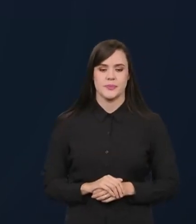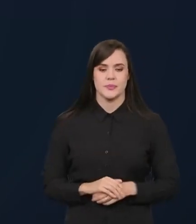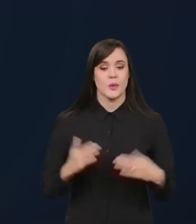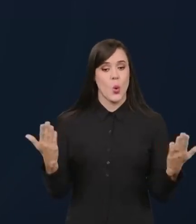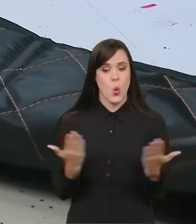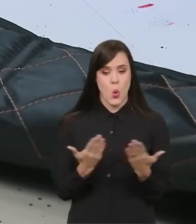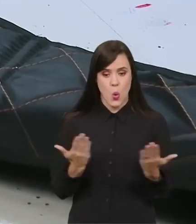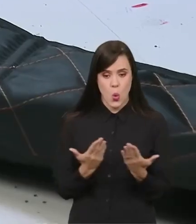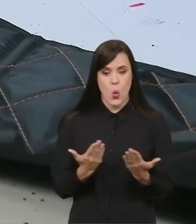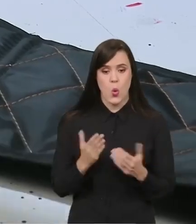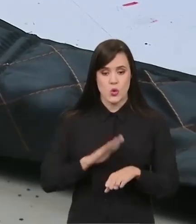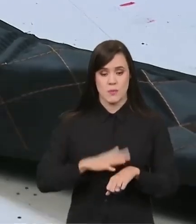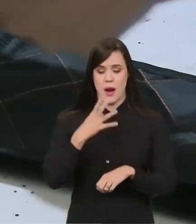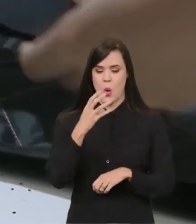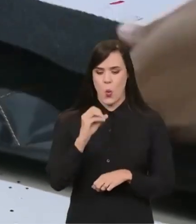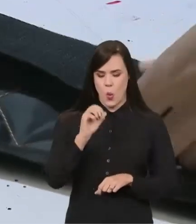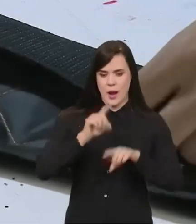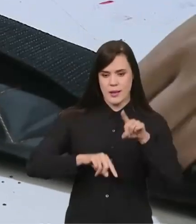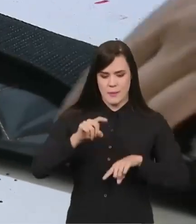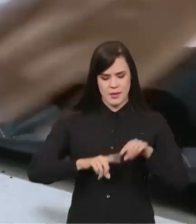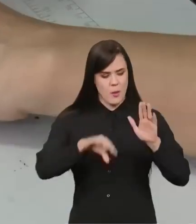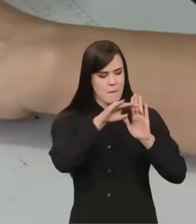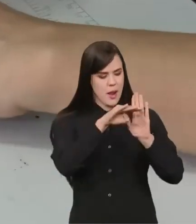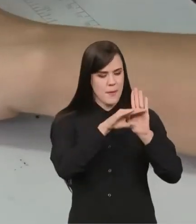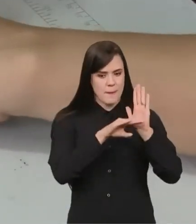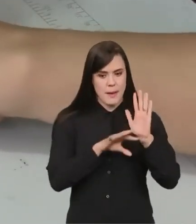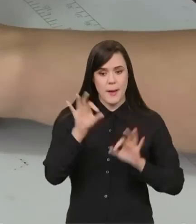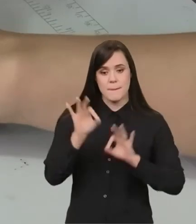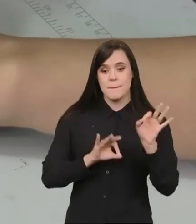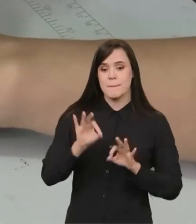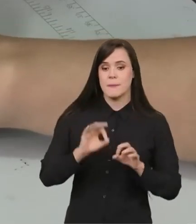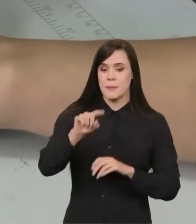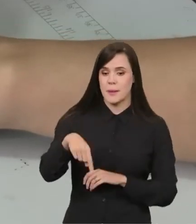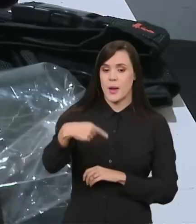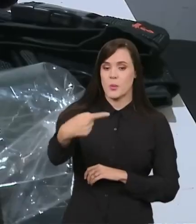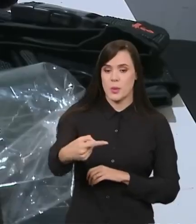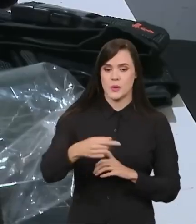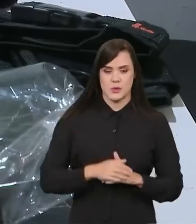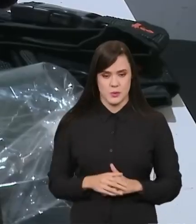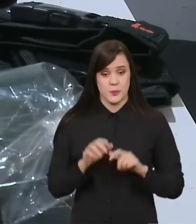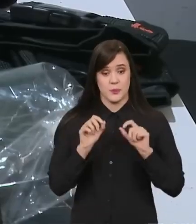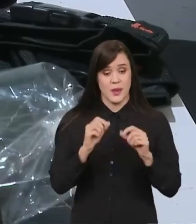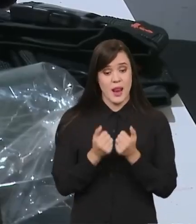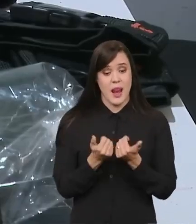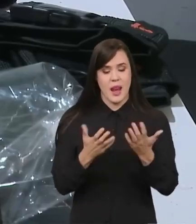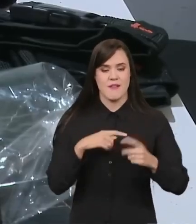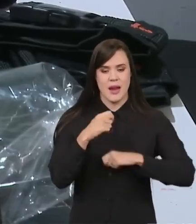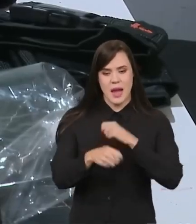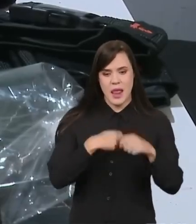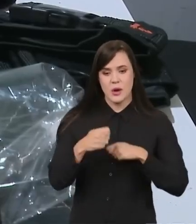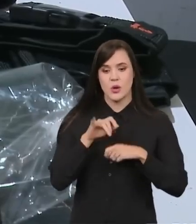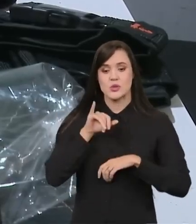Hoje, ela reúne mais de 40 itens no catálogo e já se prepara para dar o próximo passo, levar seu negócio para o